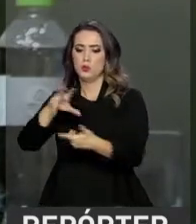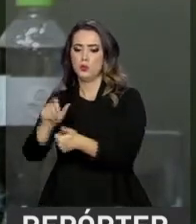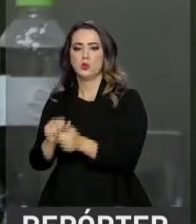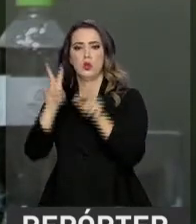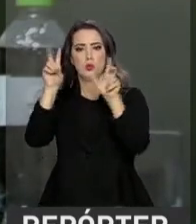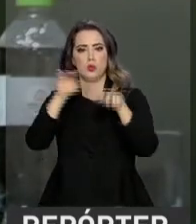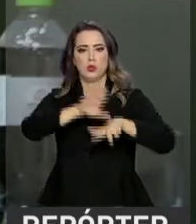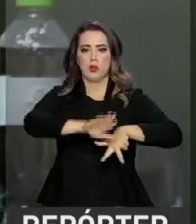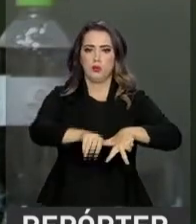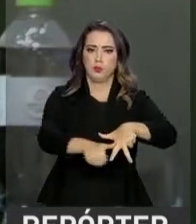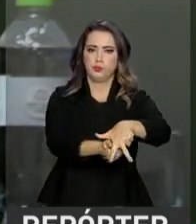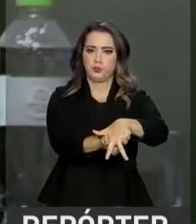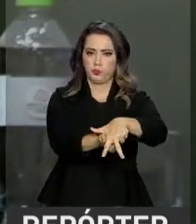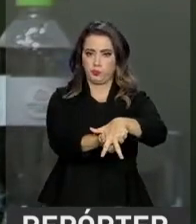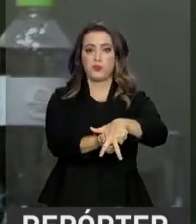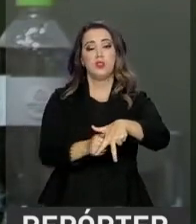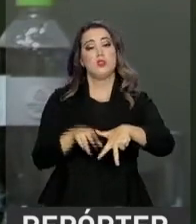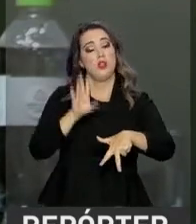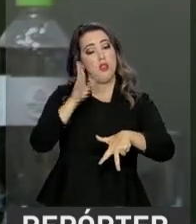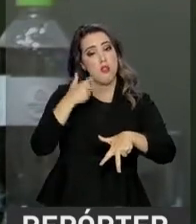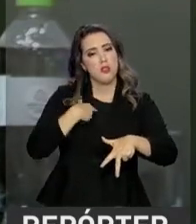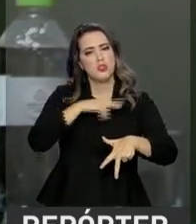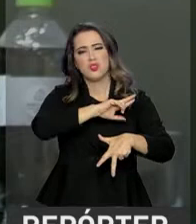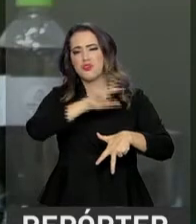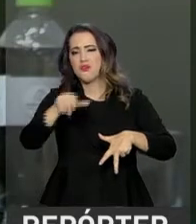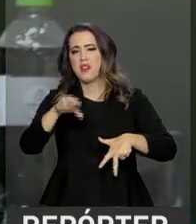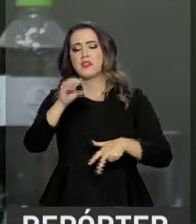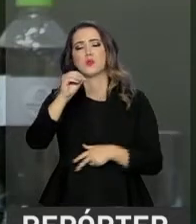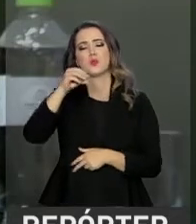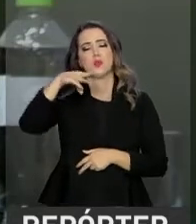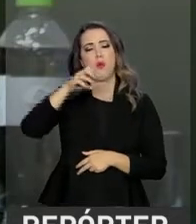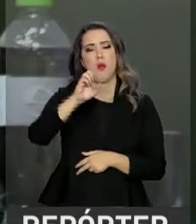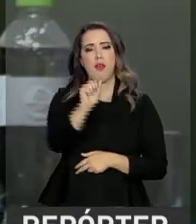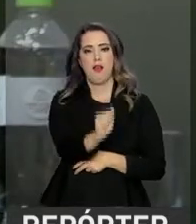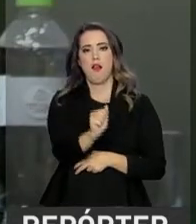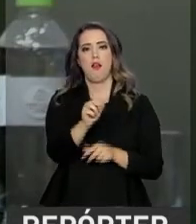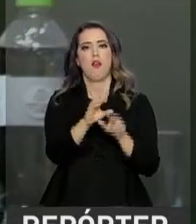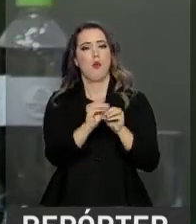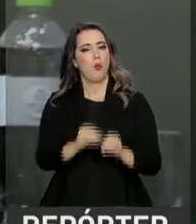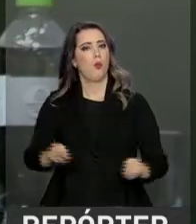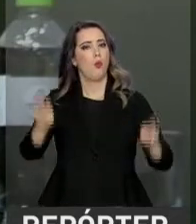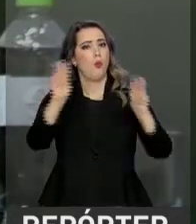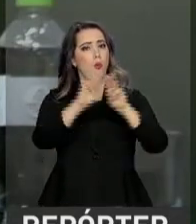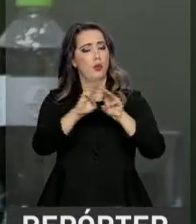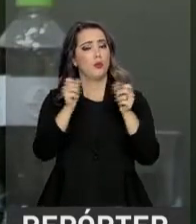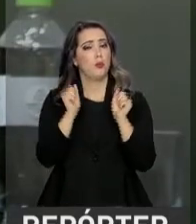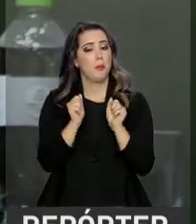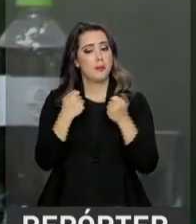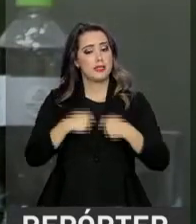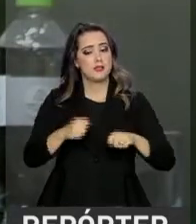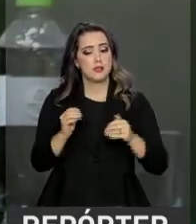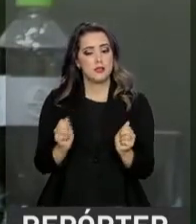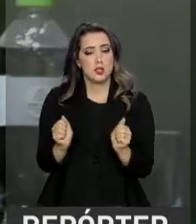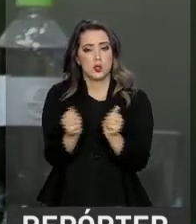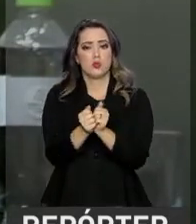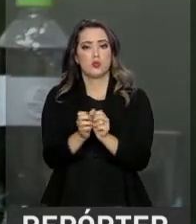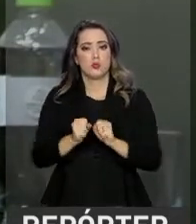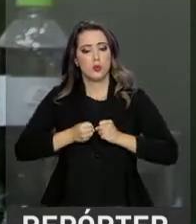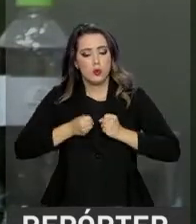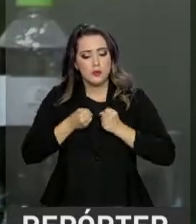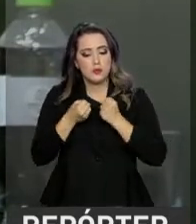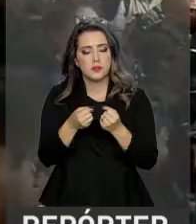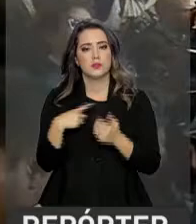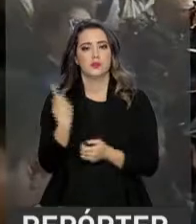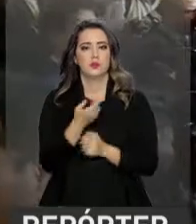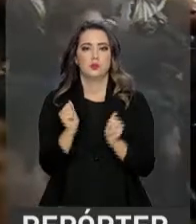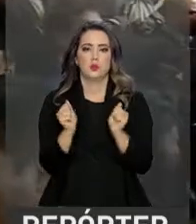matéria a todas as instâncias da onu é ao cdr há que prosseguir com esse esforço e é por isso que estamos